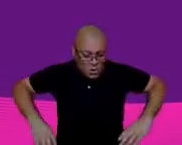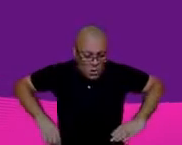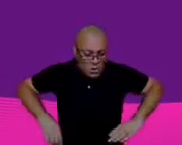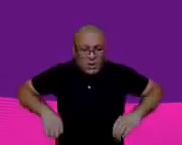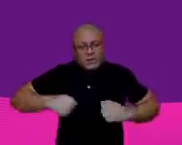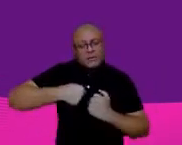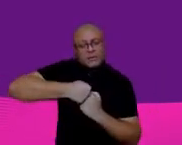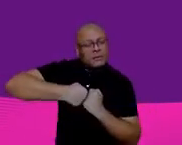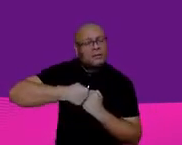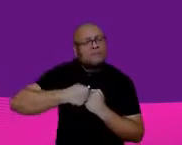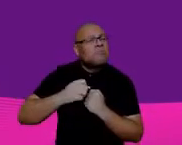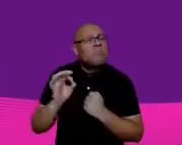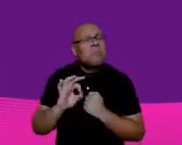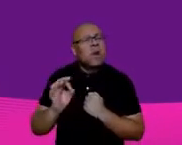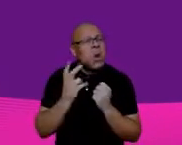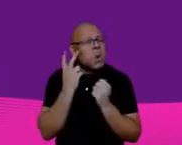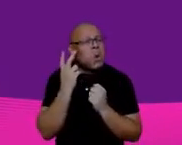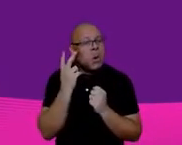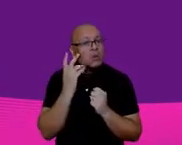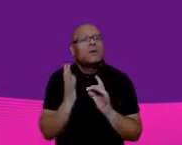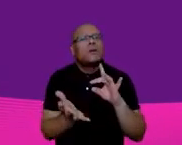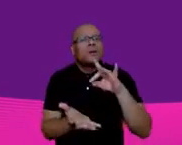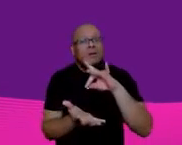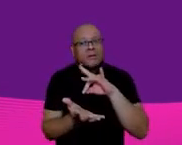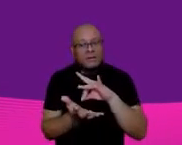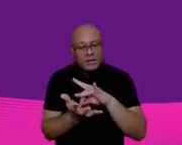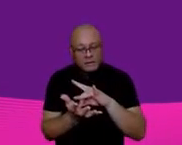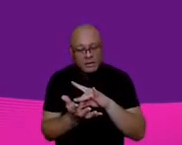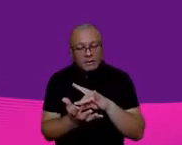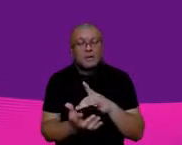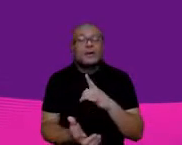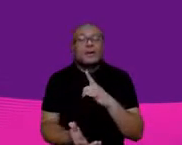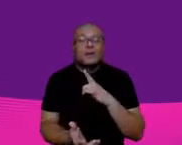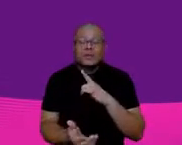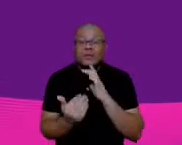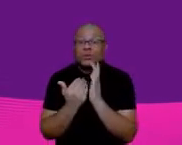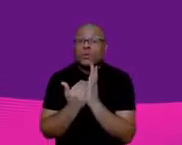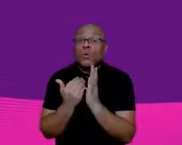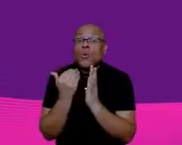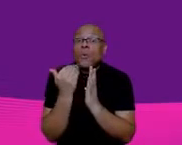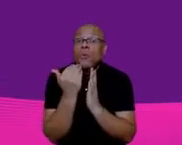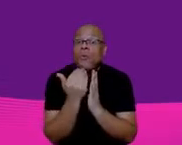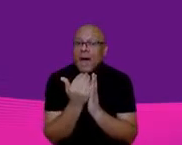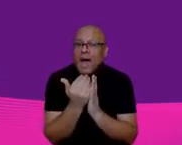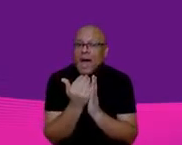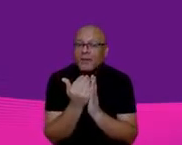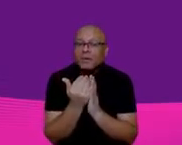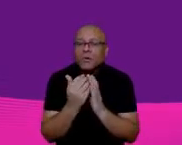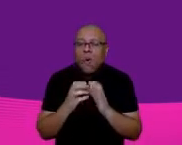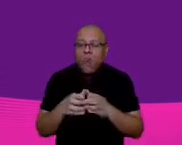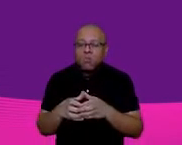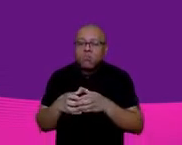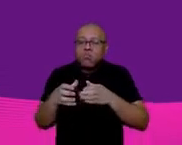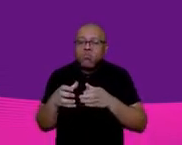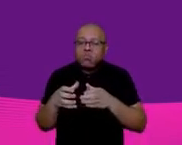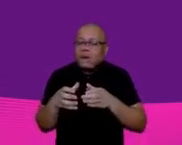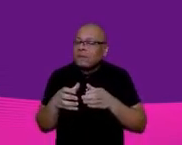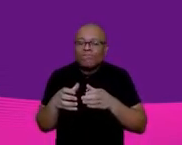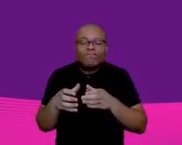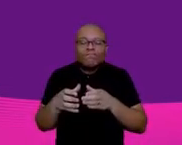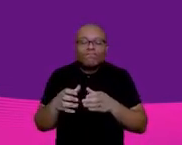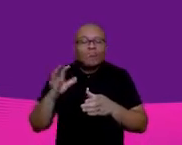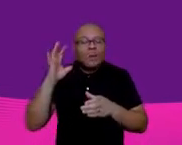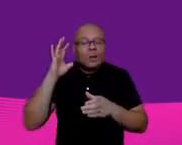bem. Mas, na verdade, nós temos muito mais do que apenas a luxação. Temos que pensar se o implante vai